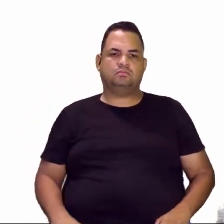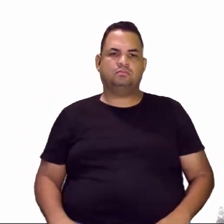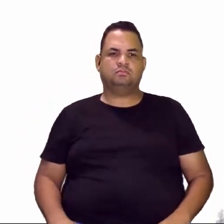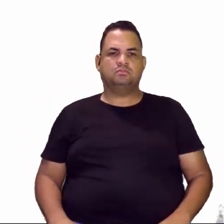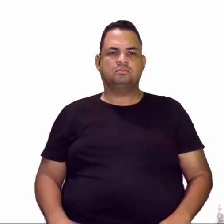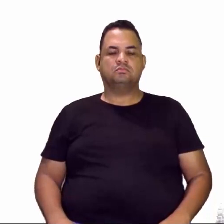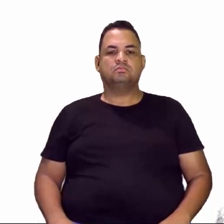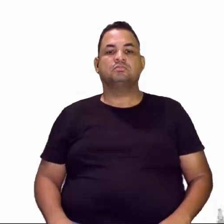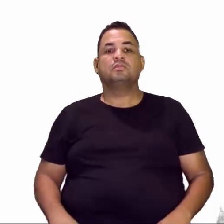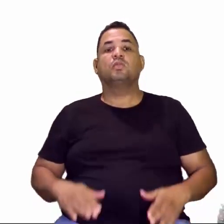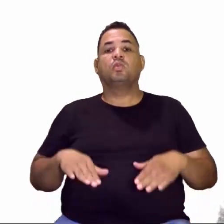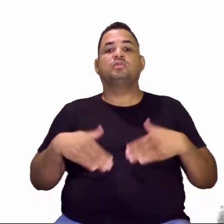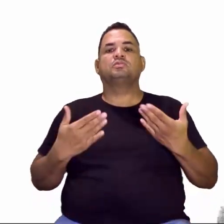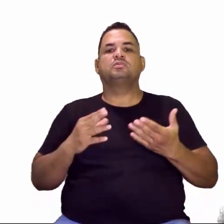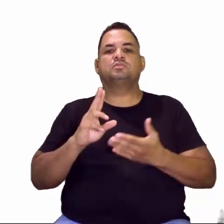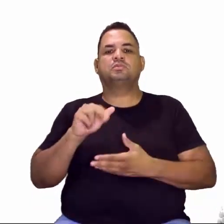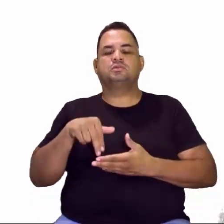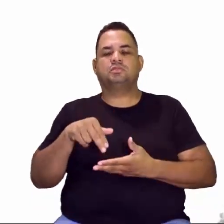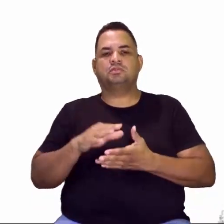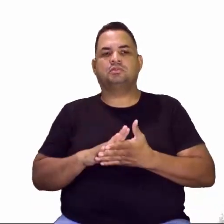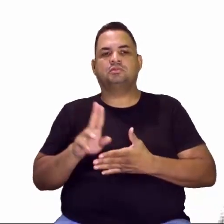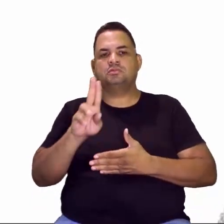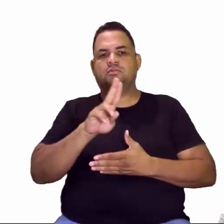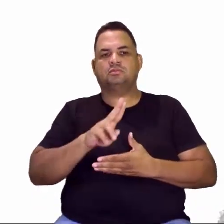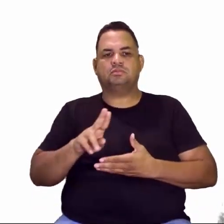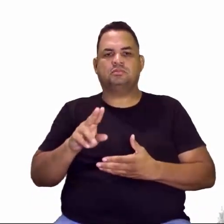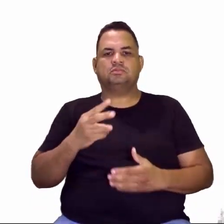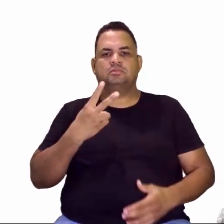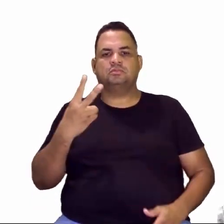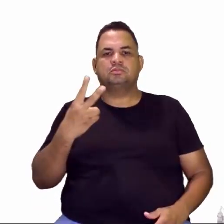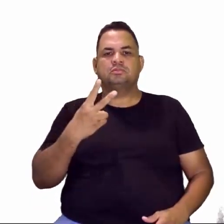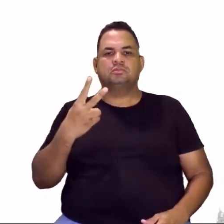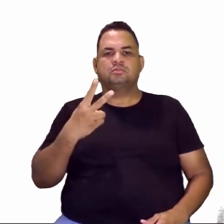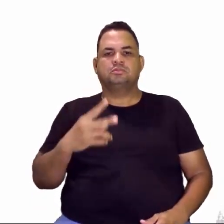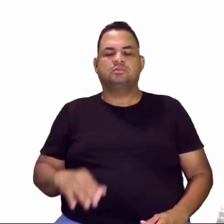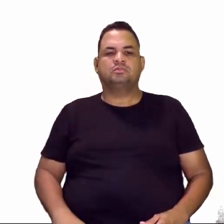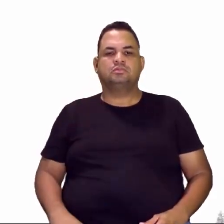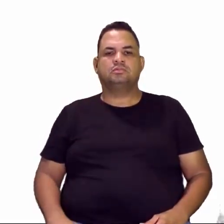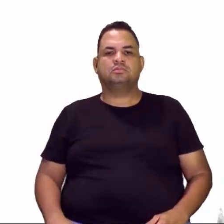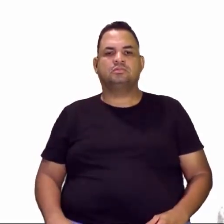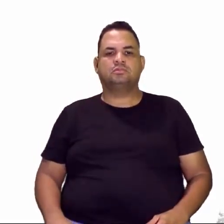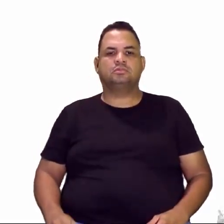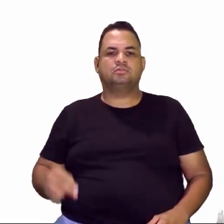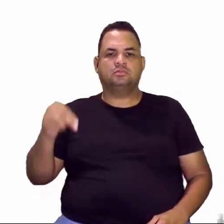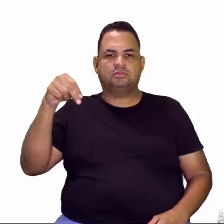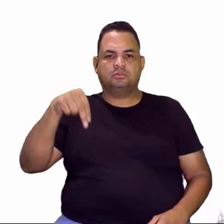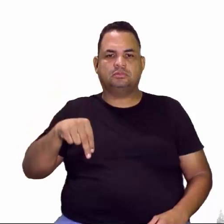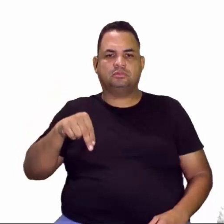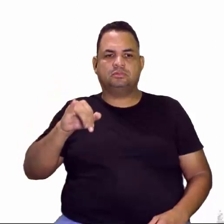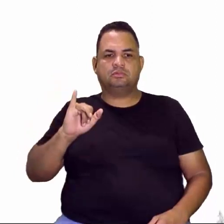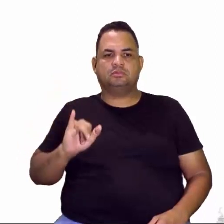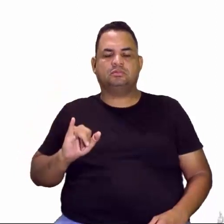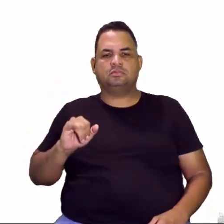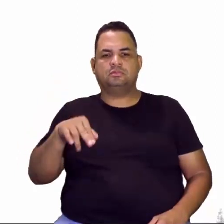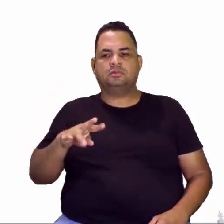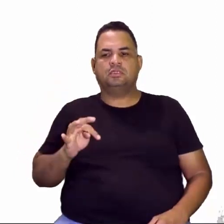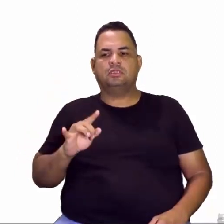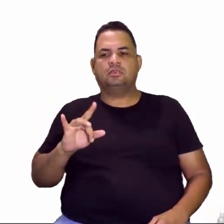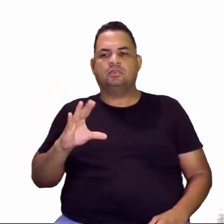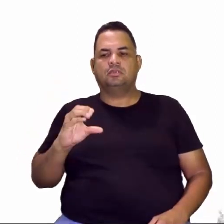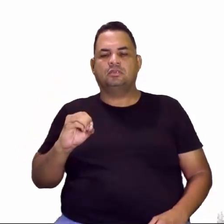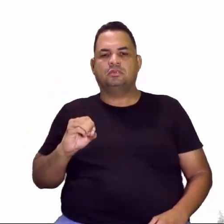Quantos nitratos, perdão, ele utilizou? Ele utilizou 2 nitratos, não foi isso? Olha aqui na